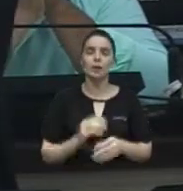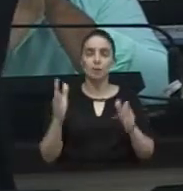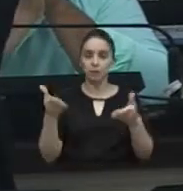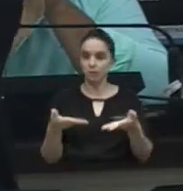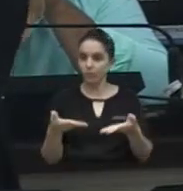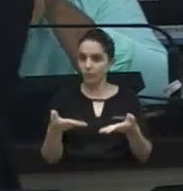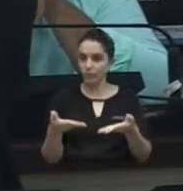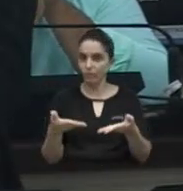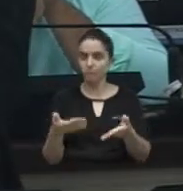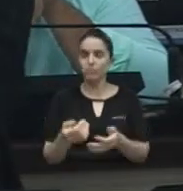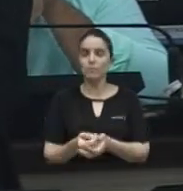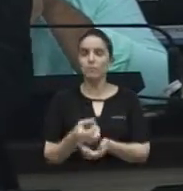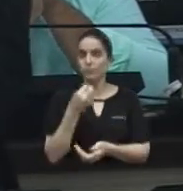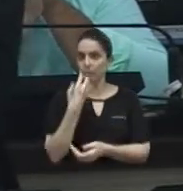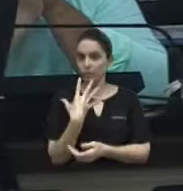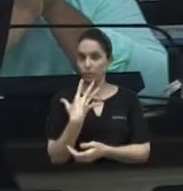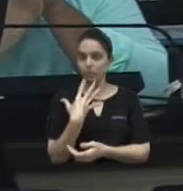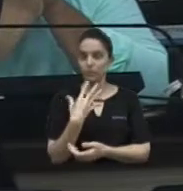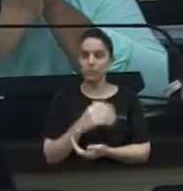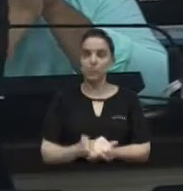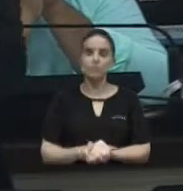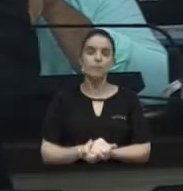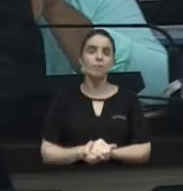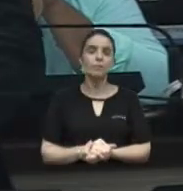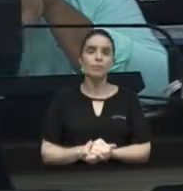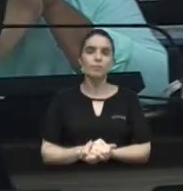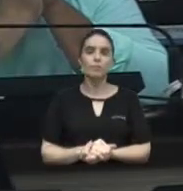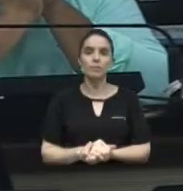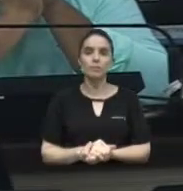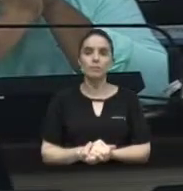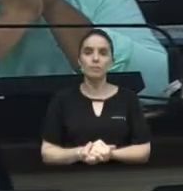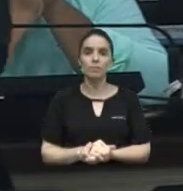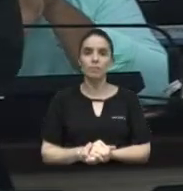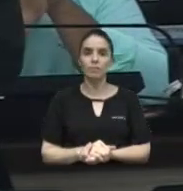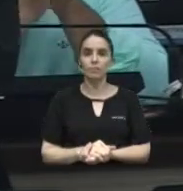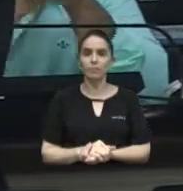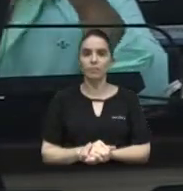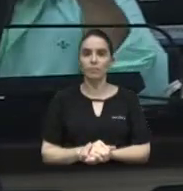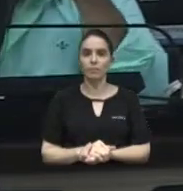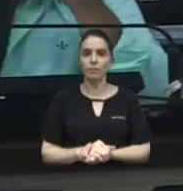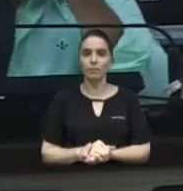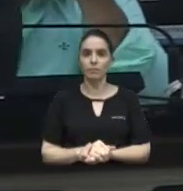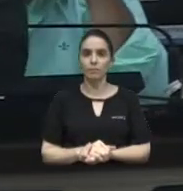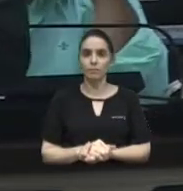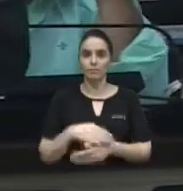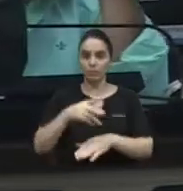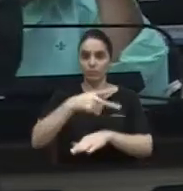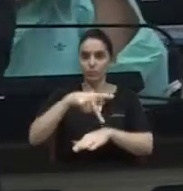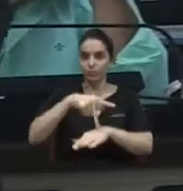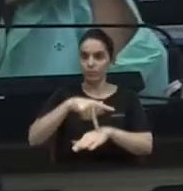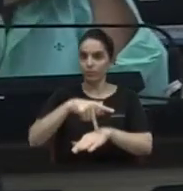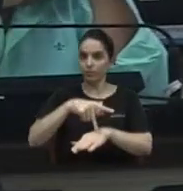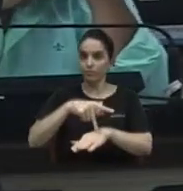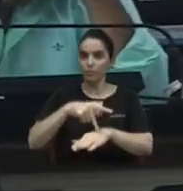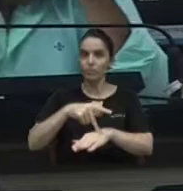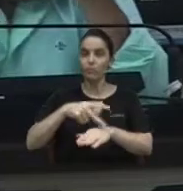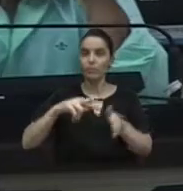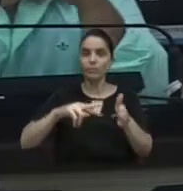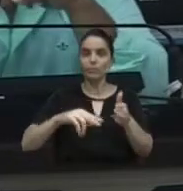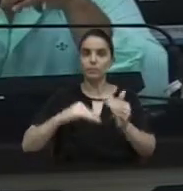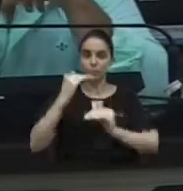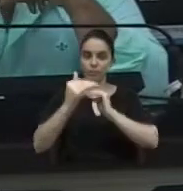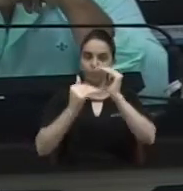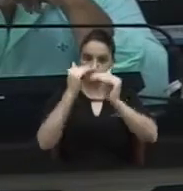vereador Vaguinho, seguindo a minha divergência de Vossa Excelência, é colocar o país para andar novamente